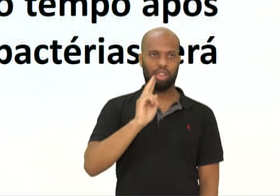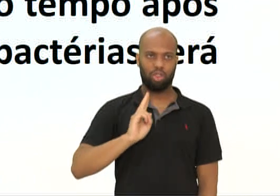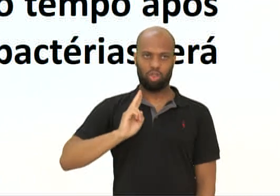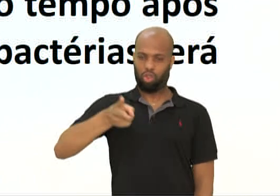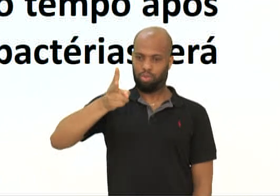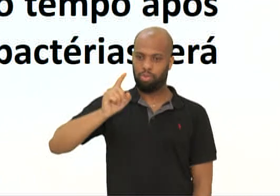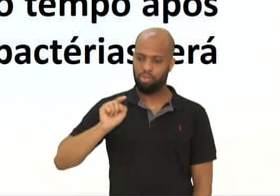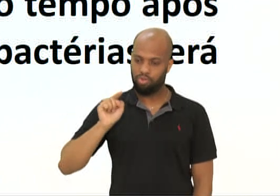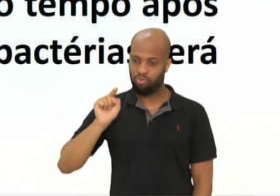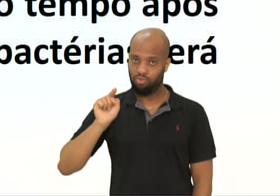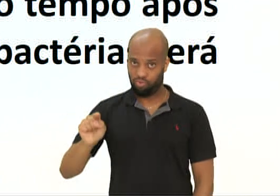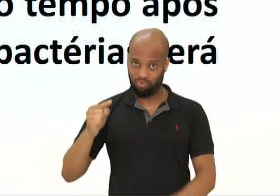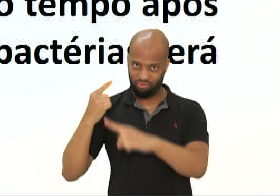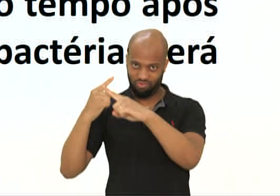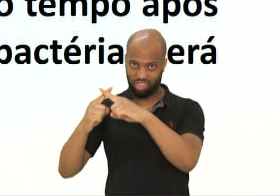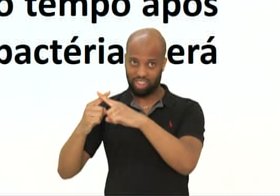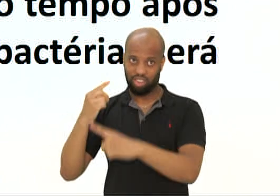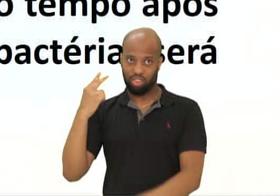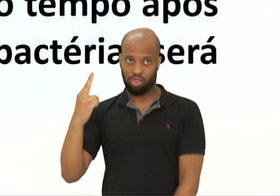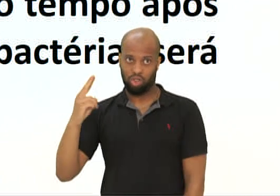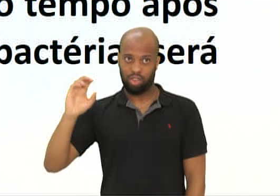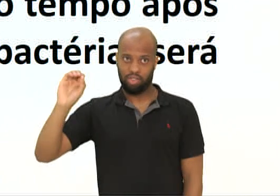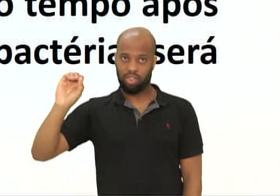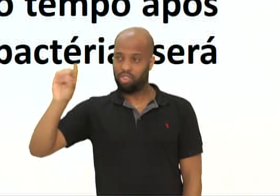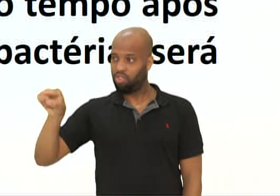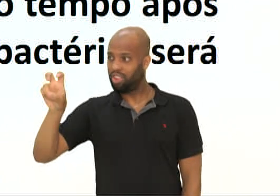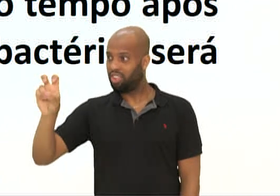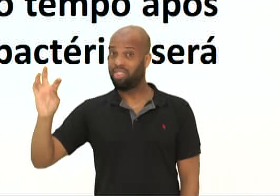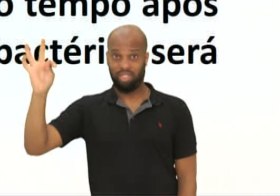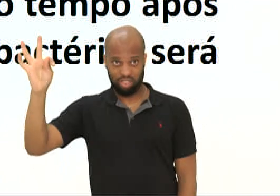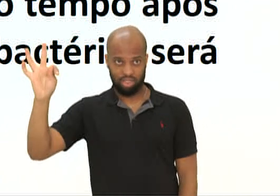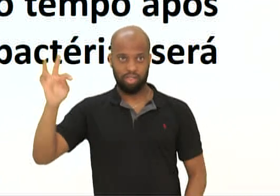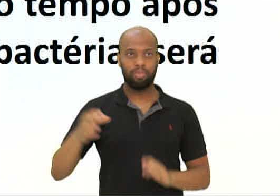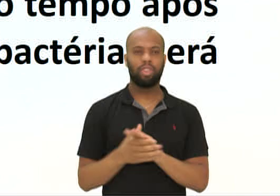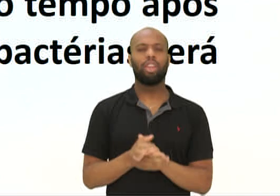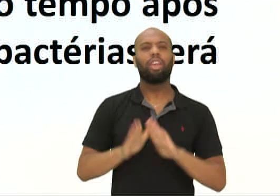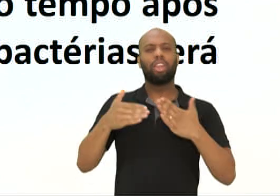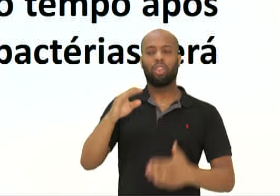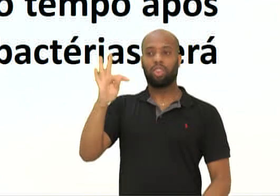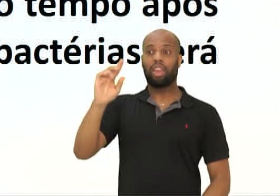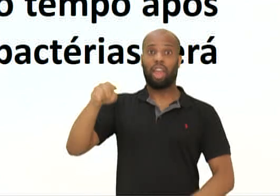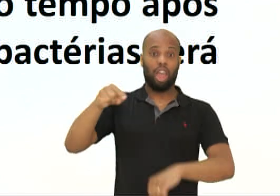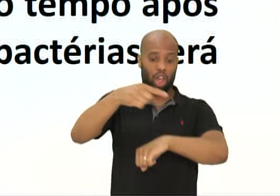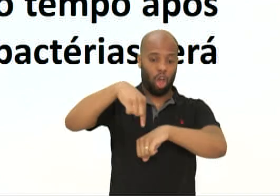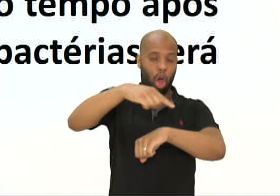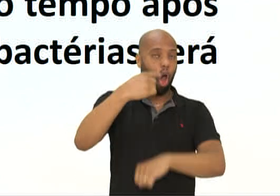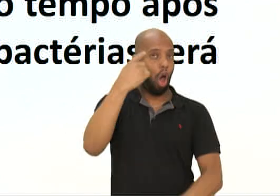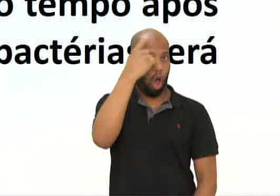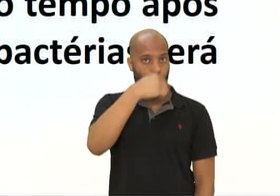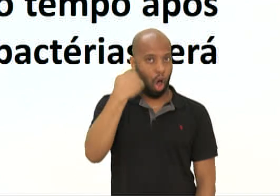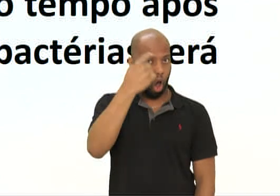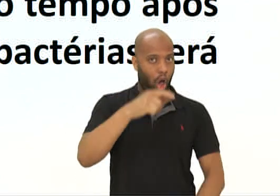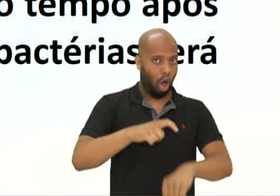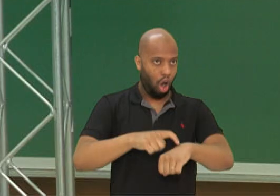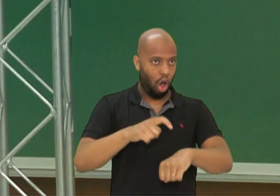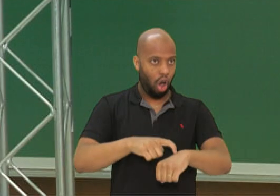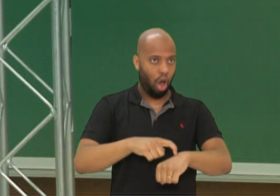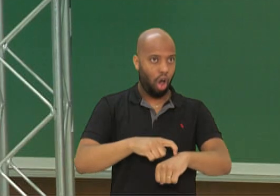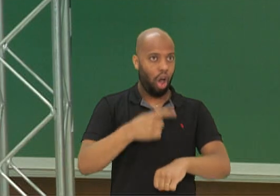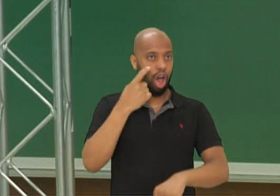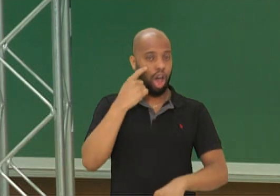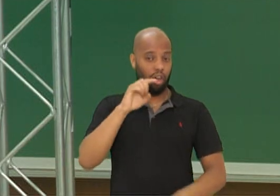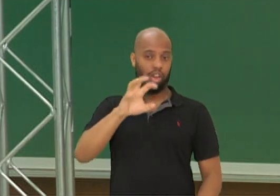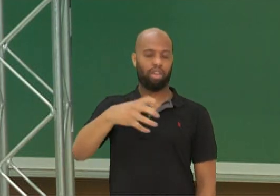vezes 2 elevado a 0,5T, sendo T em horas. Considerando